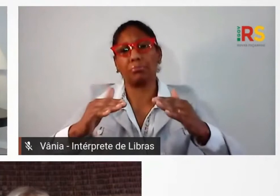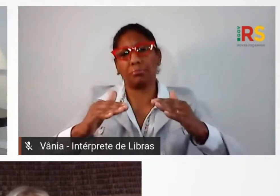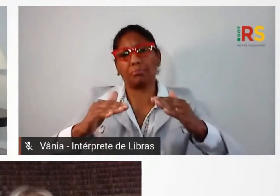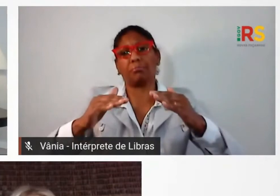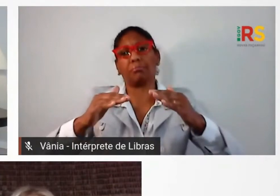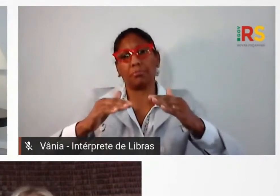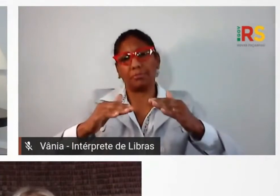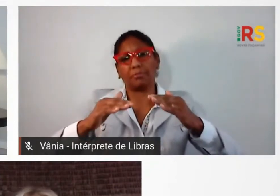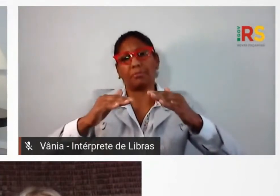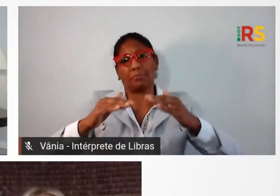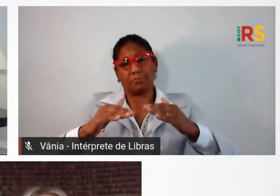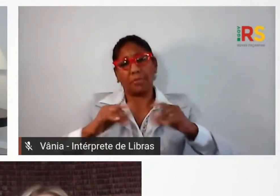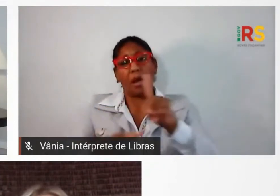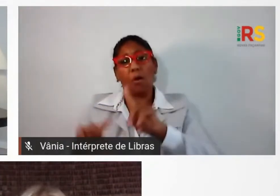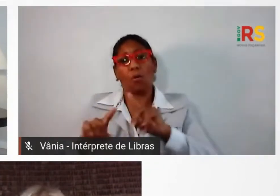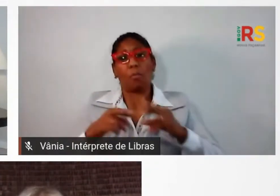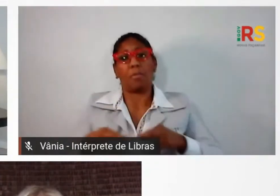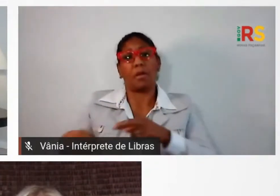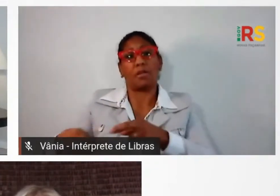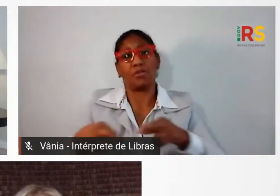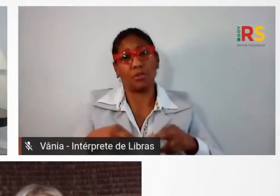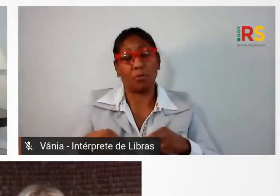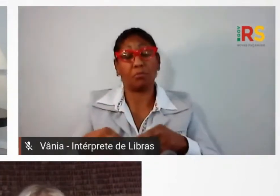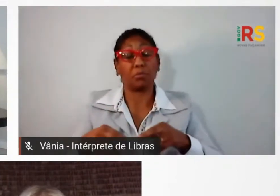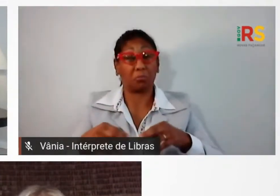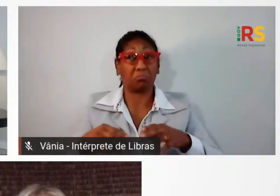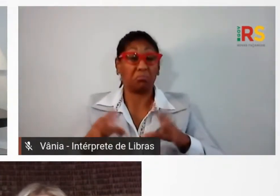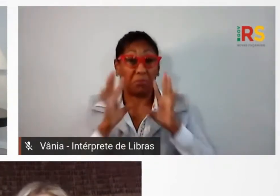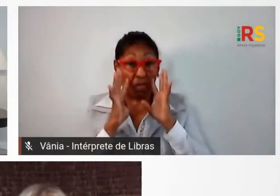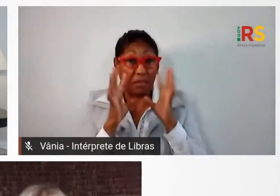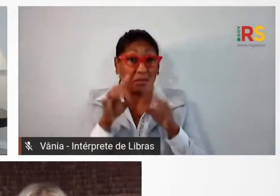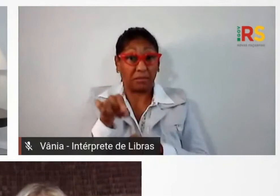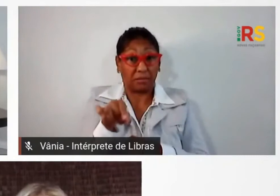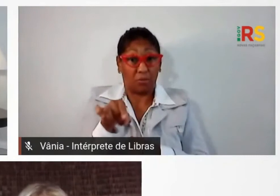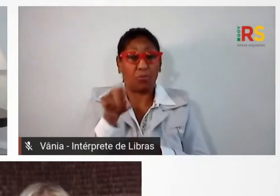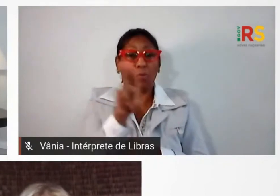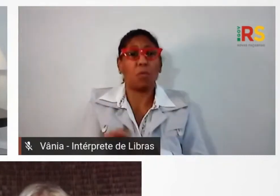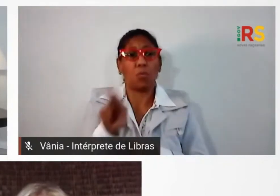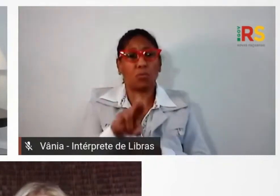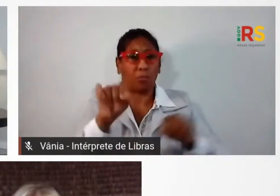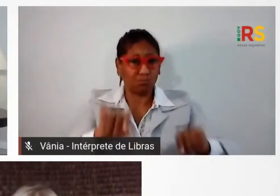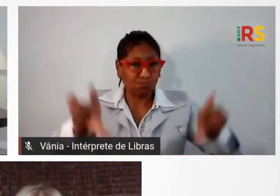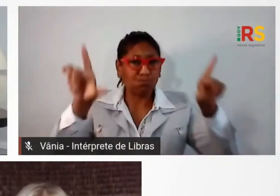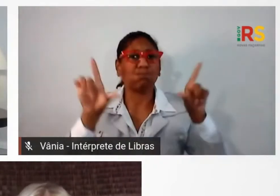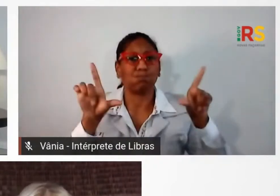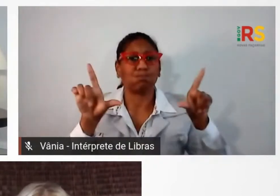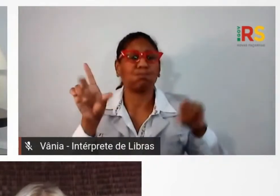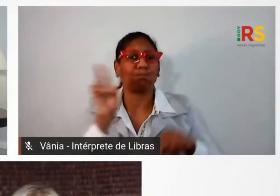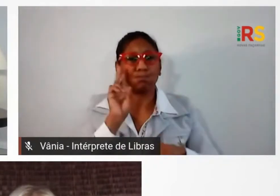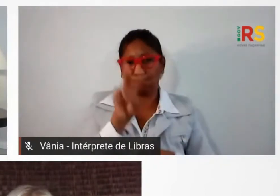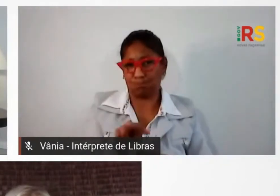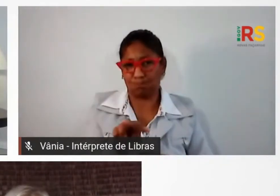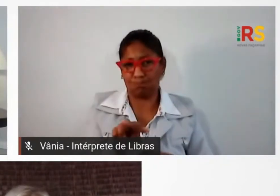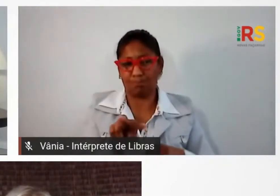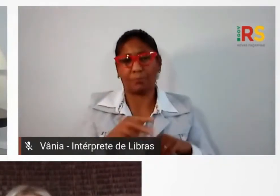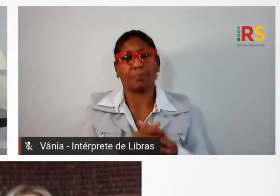desaceleração, né, e até uma redução em algumas regiões. Então, o que eu queria chamar um pouco a atenção, eu vou aqui também usar